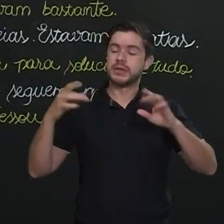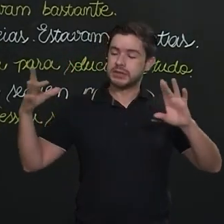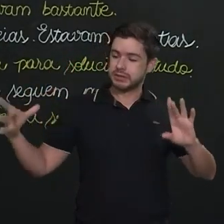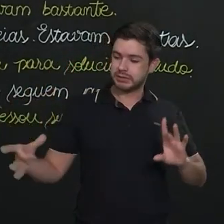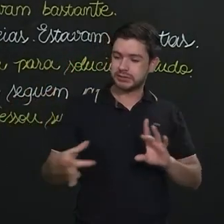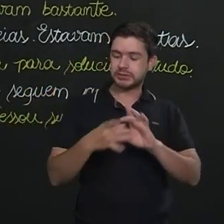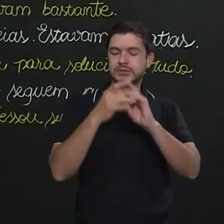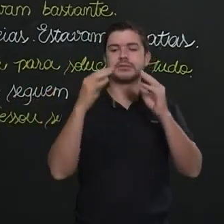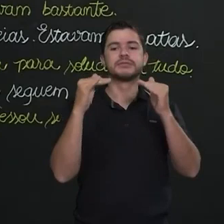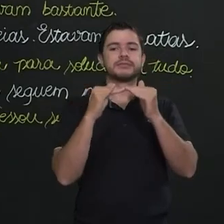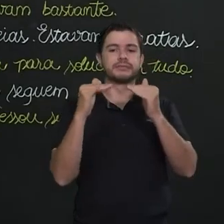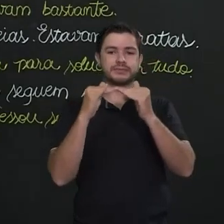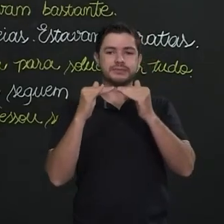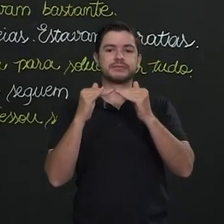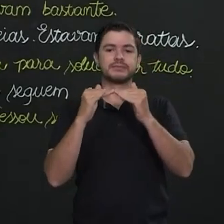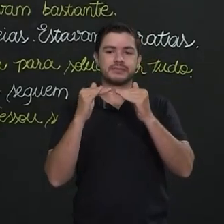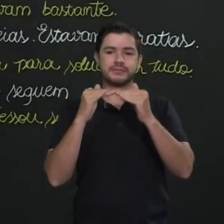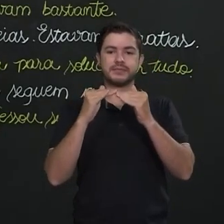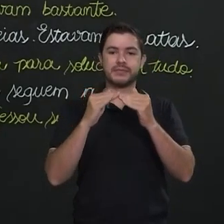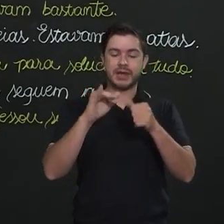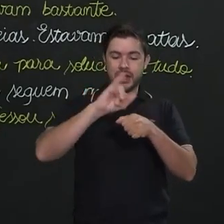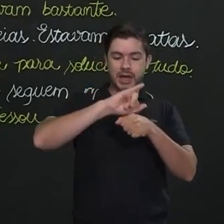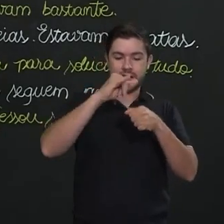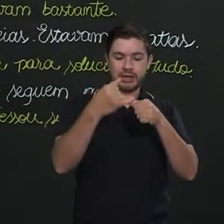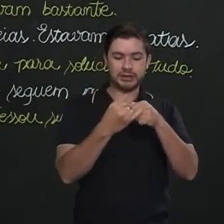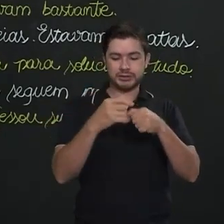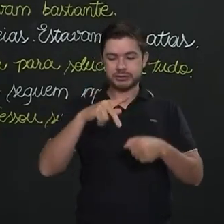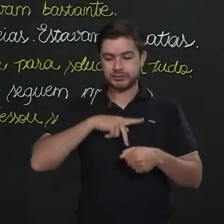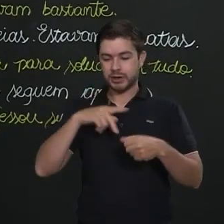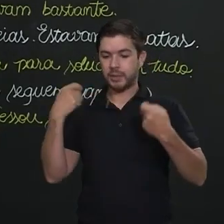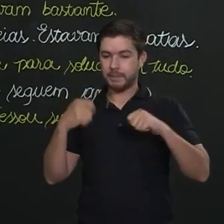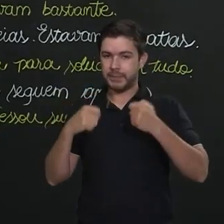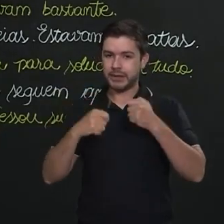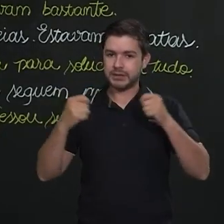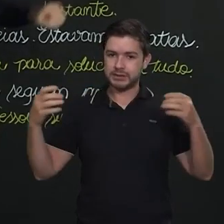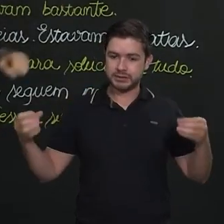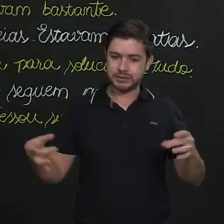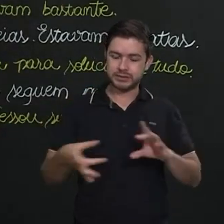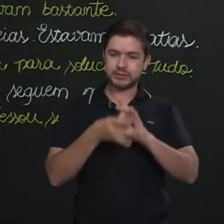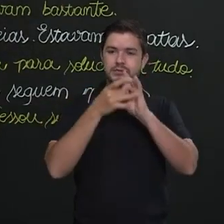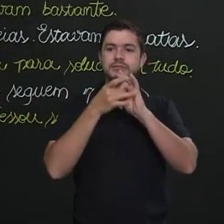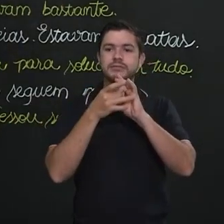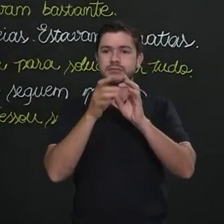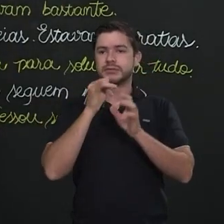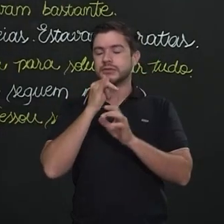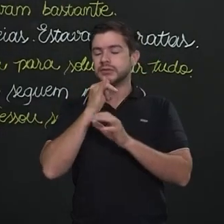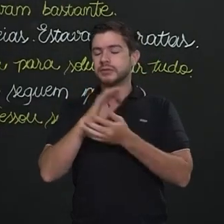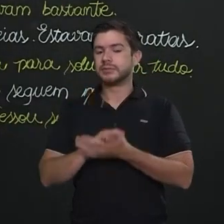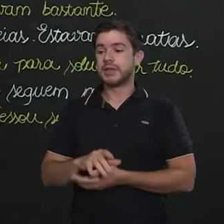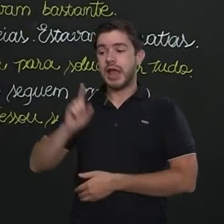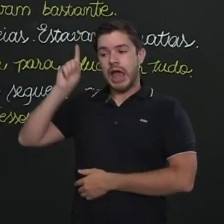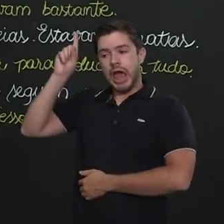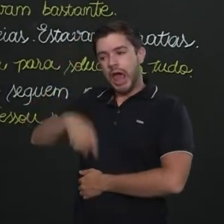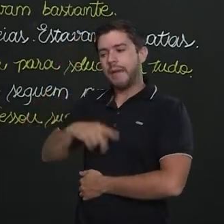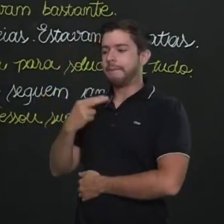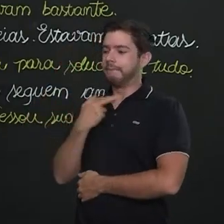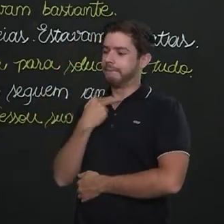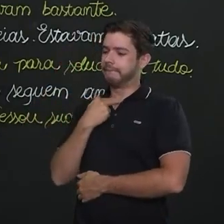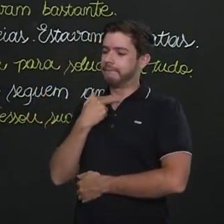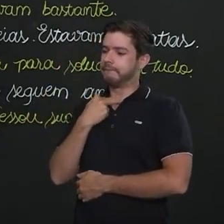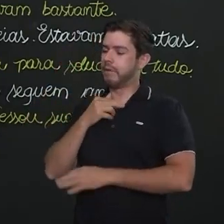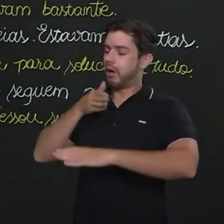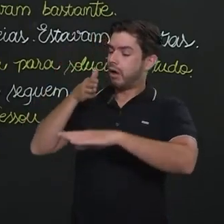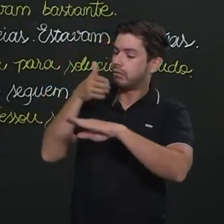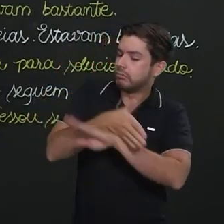a concordância entre adjetivo e substantivo. É proibida a entrada. Quando não